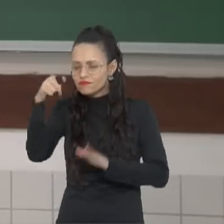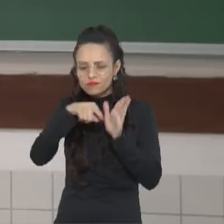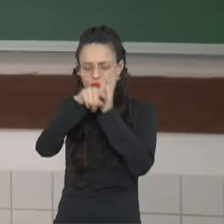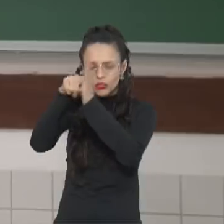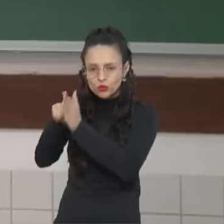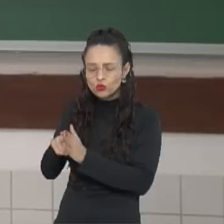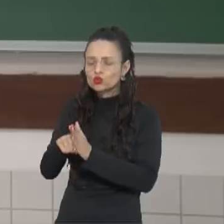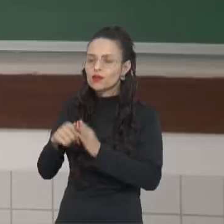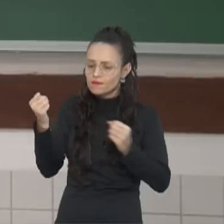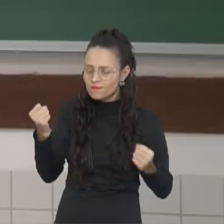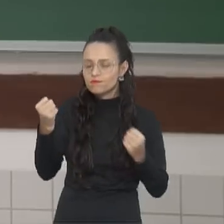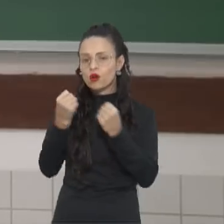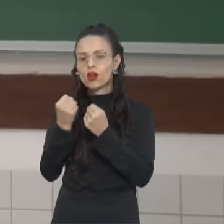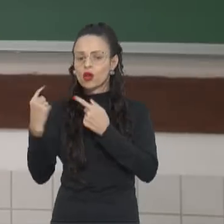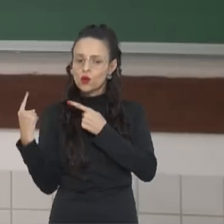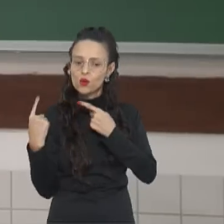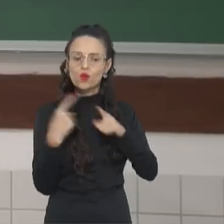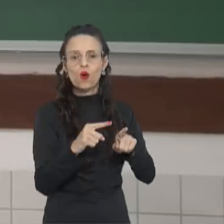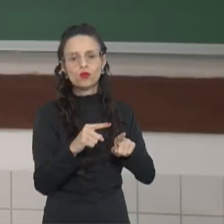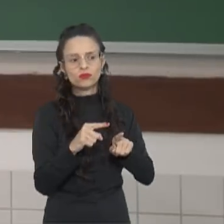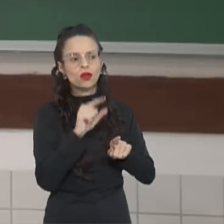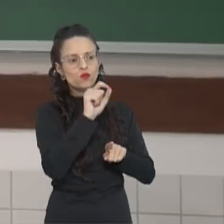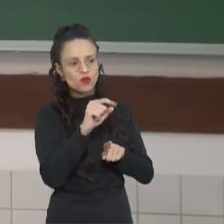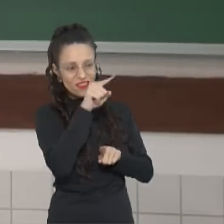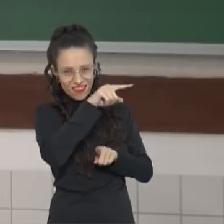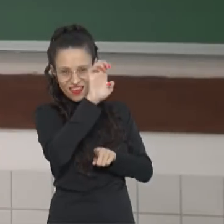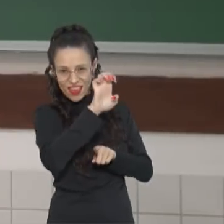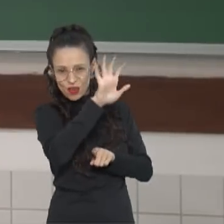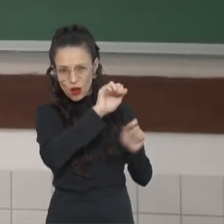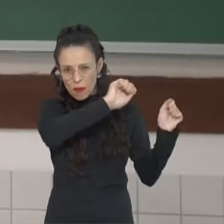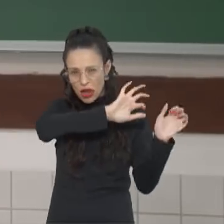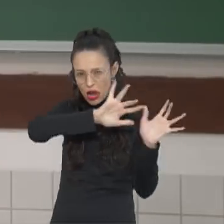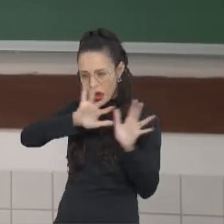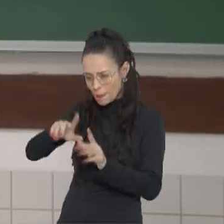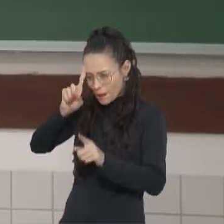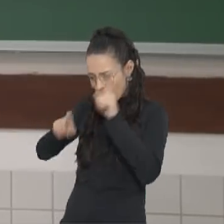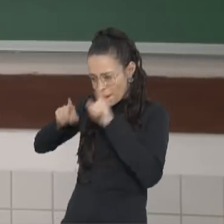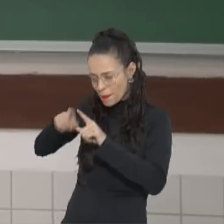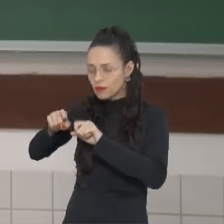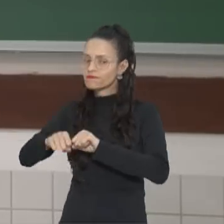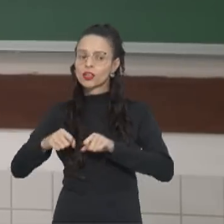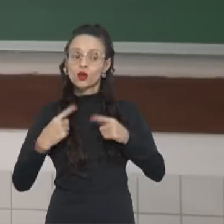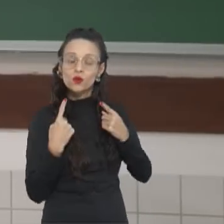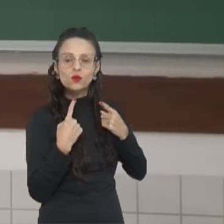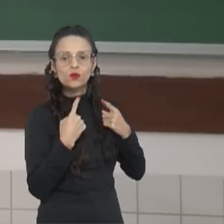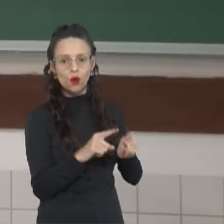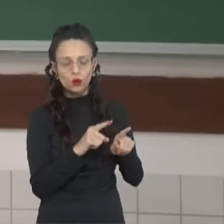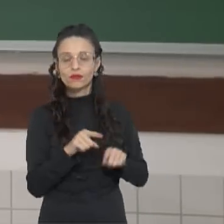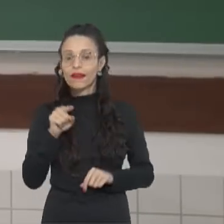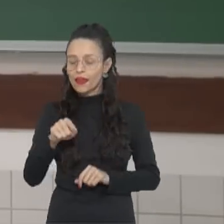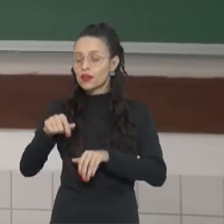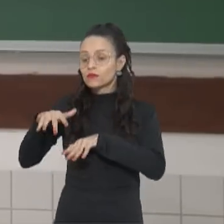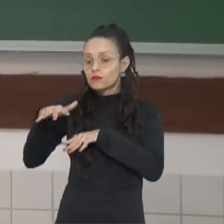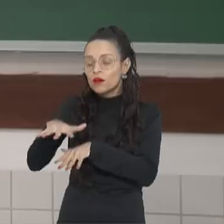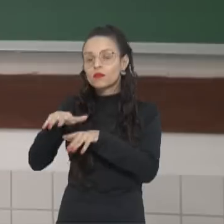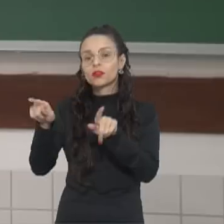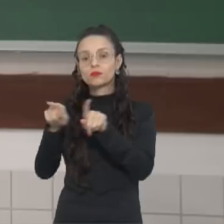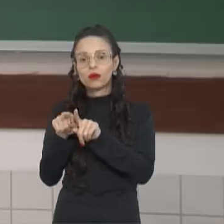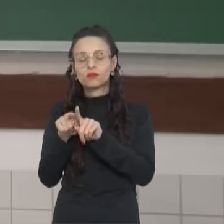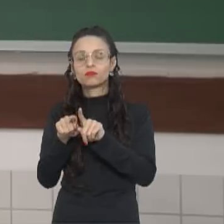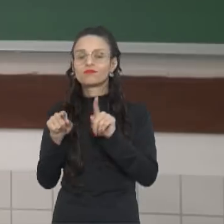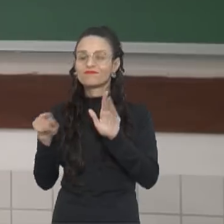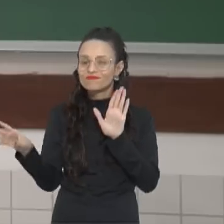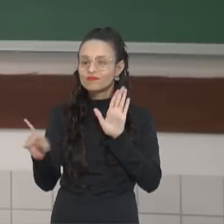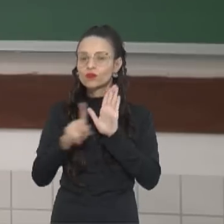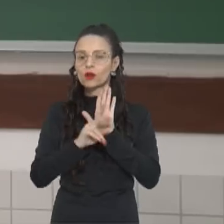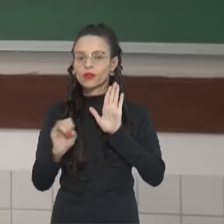lutar contra o invasor europeu, o invasor imperialista. Então você tem movimentos de identidade, onde se